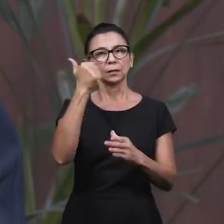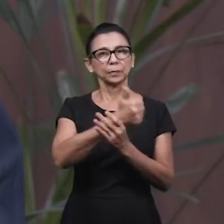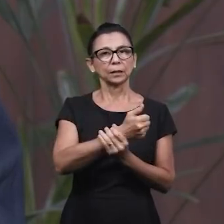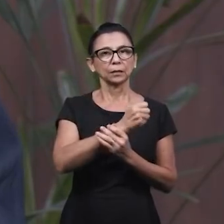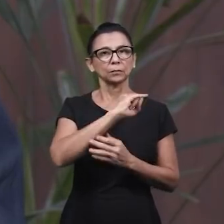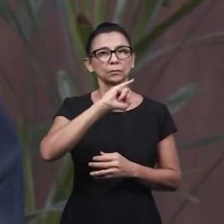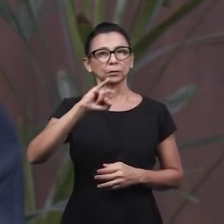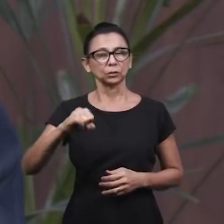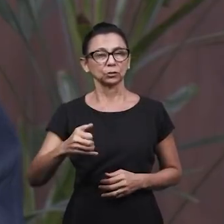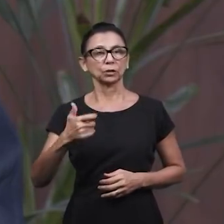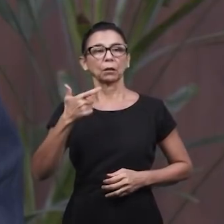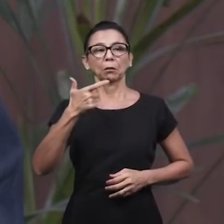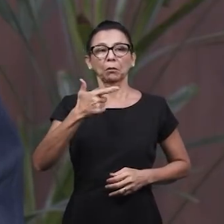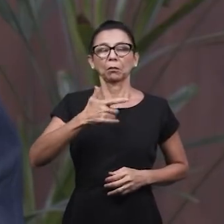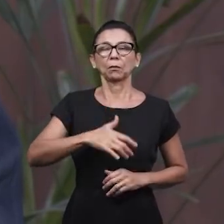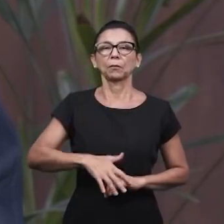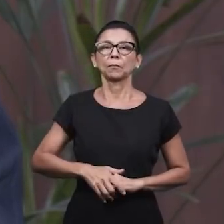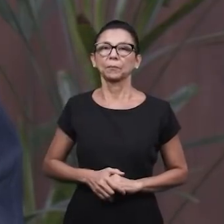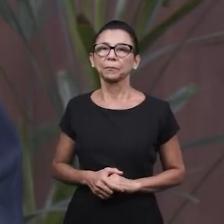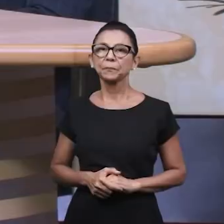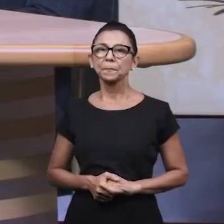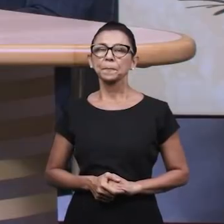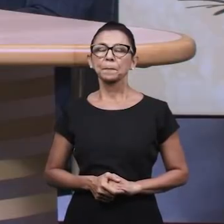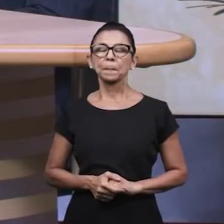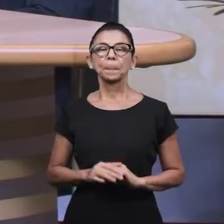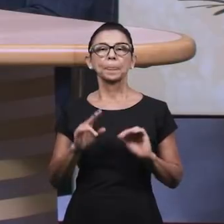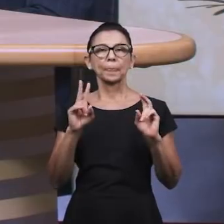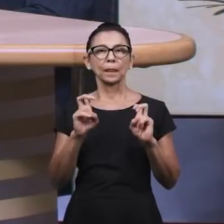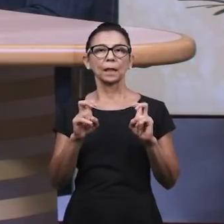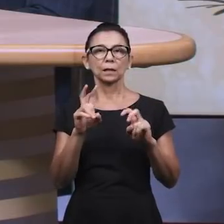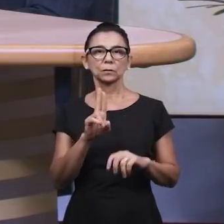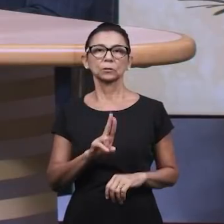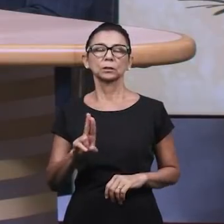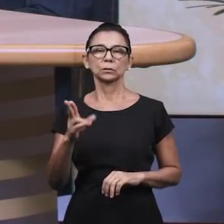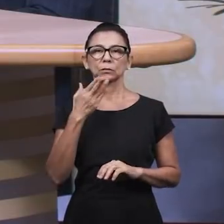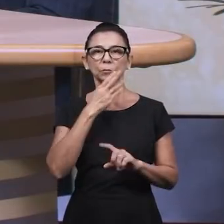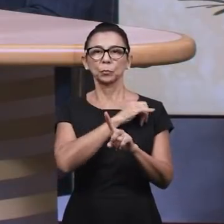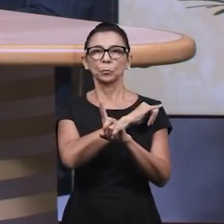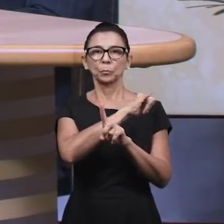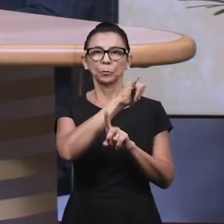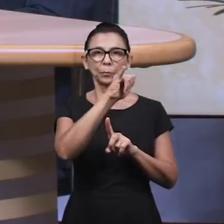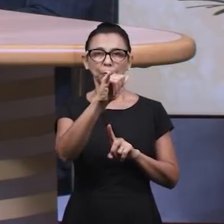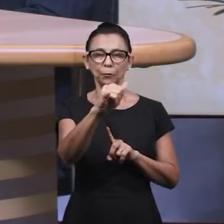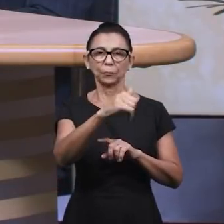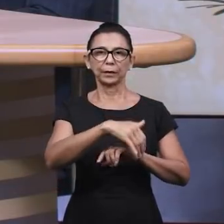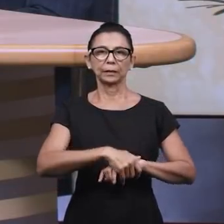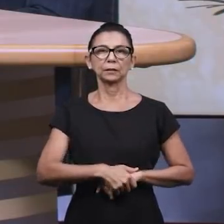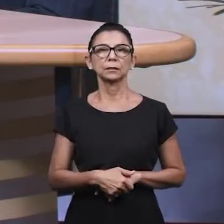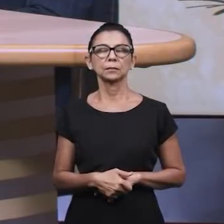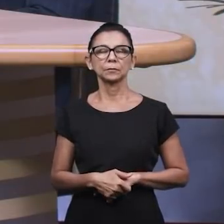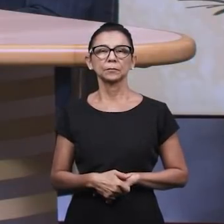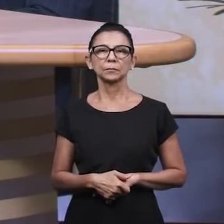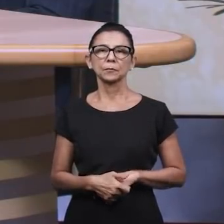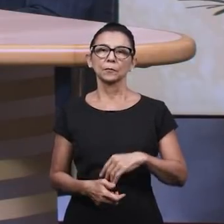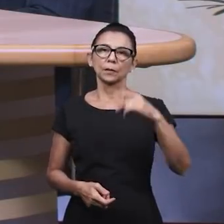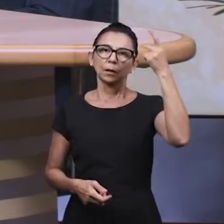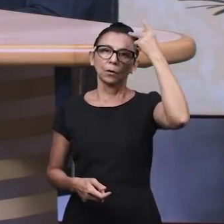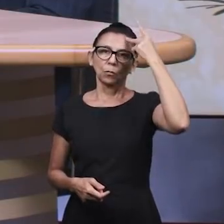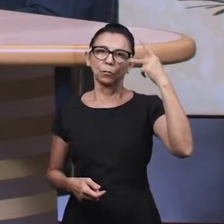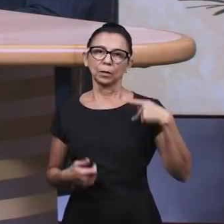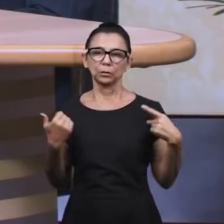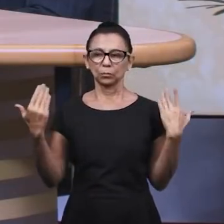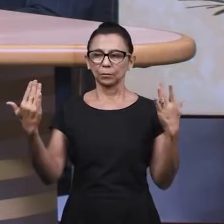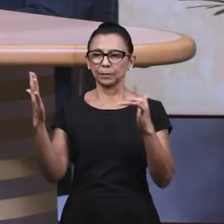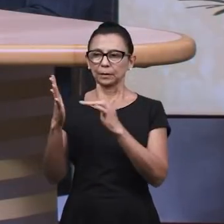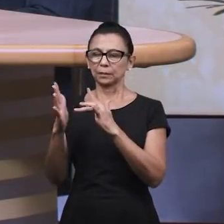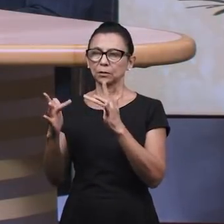coisa notável, né? Foi a expressão dele como ali profeta, mesmo como homem na tipologia de Jesus, mas ele